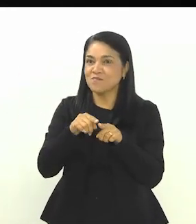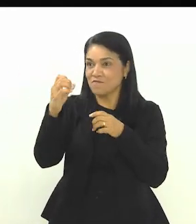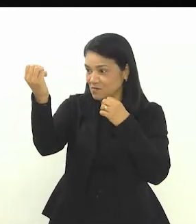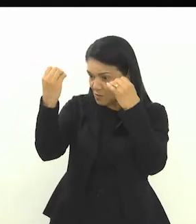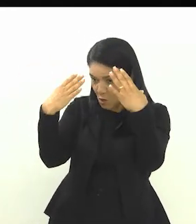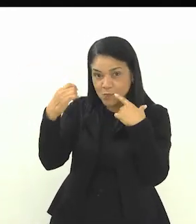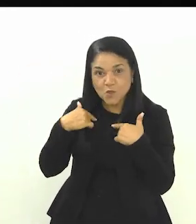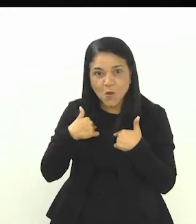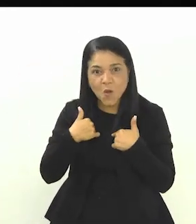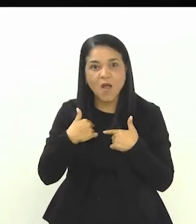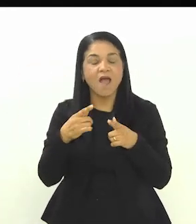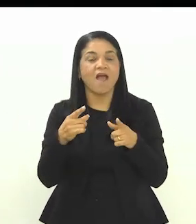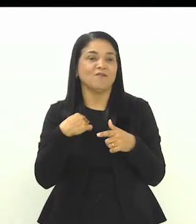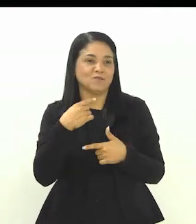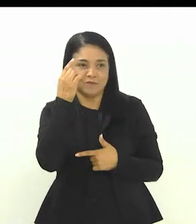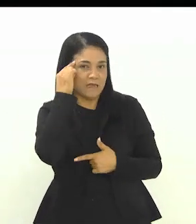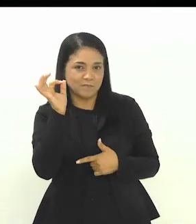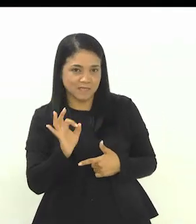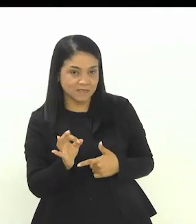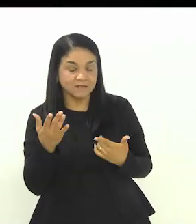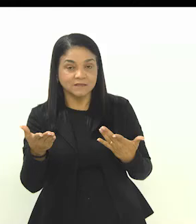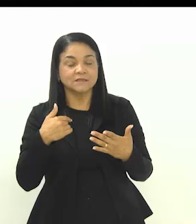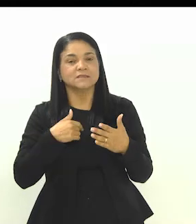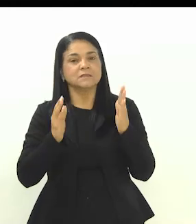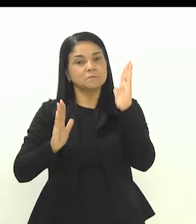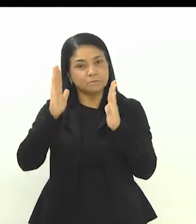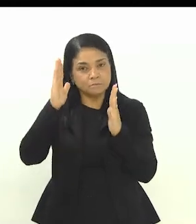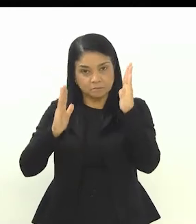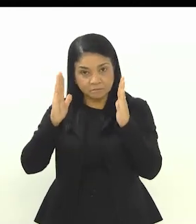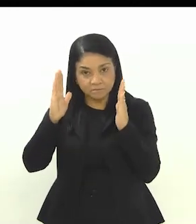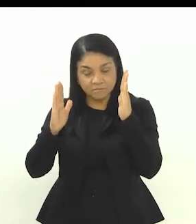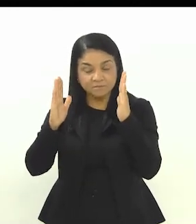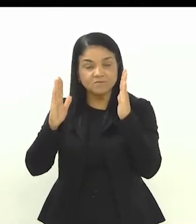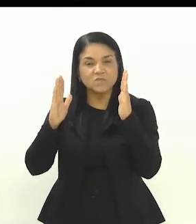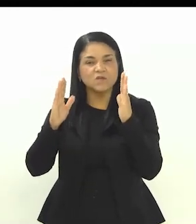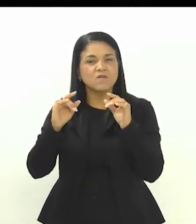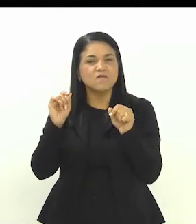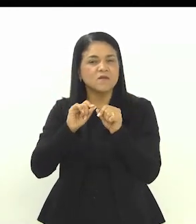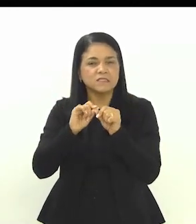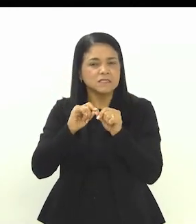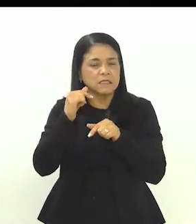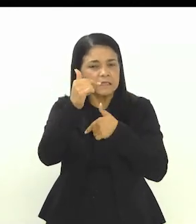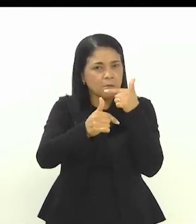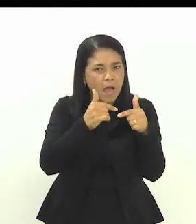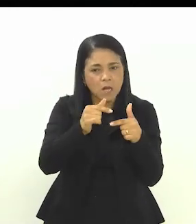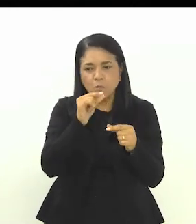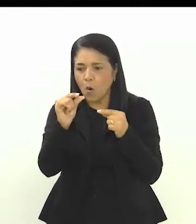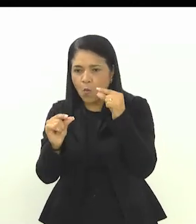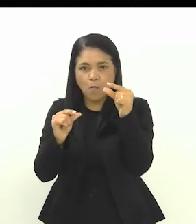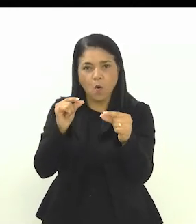sabia. Então, mas ali naquela época a gente fazia um pouco de tudo, né?